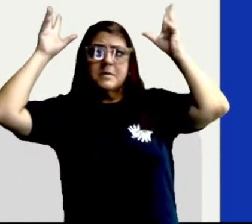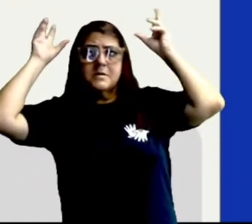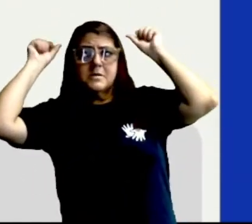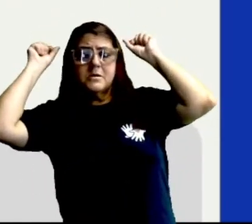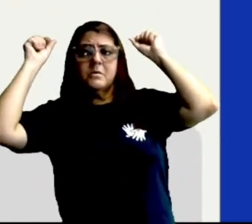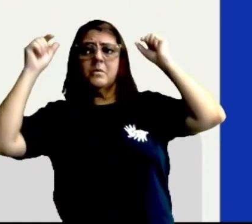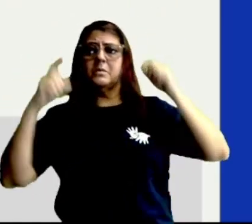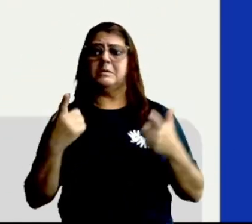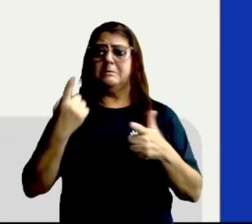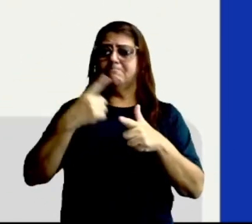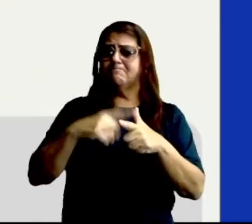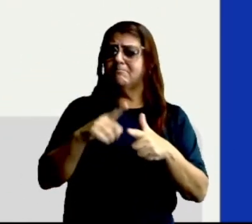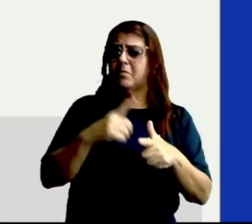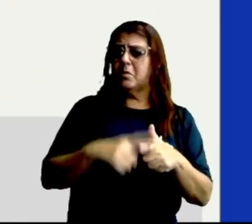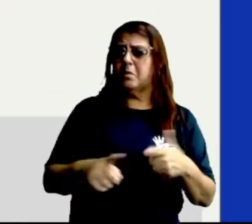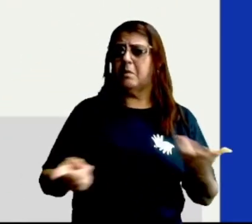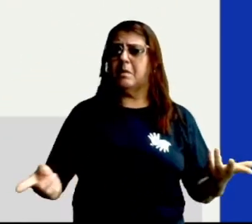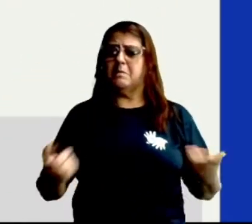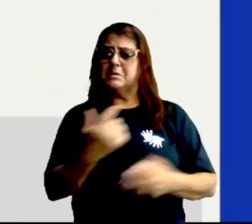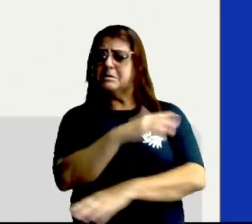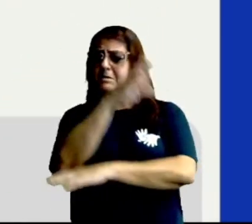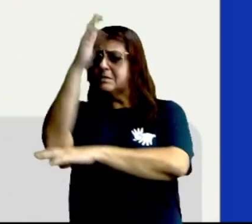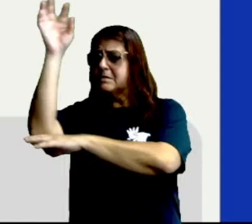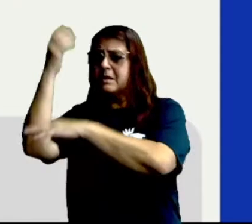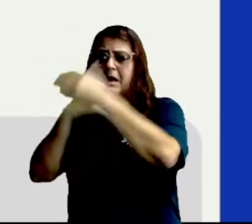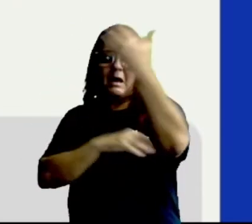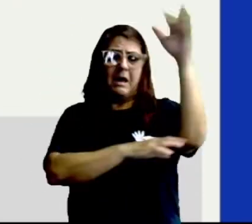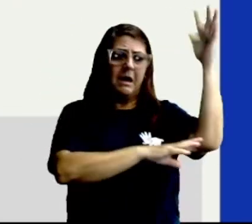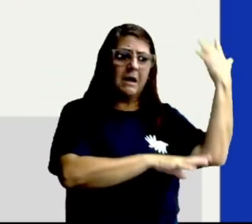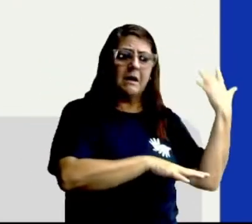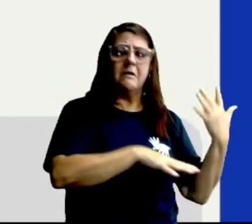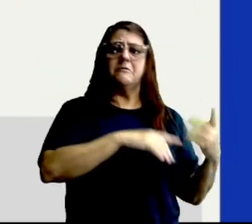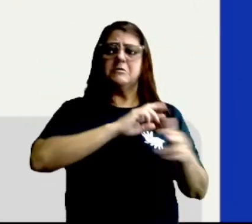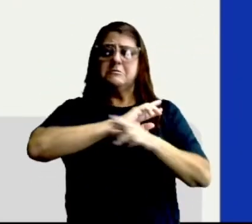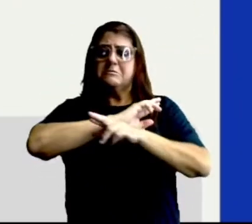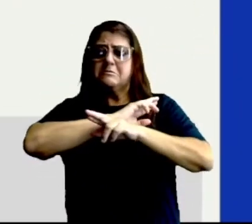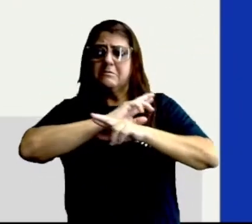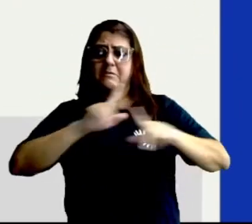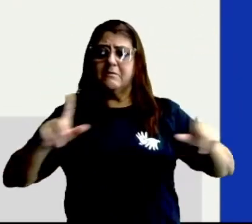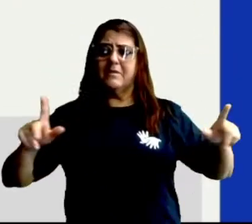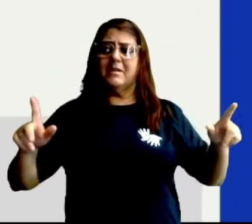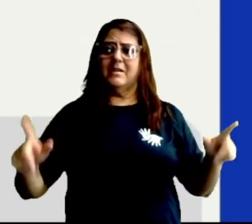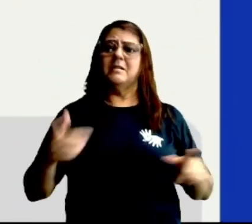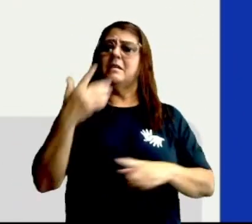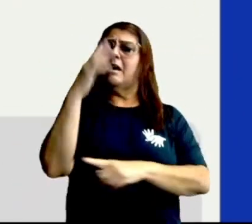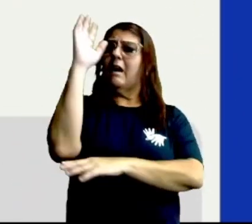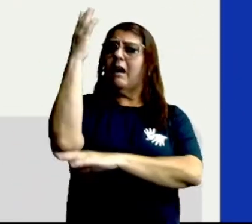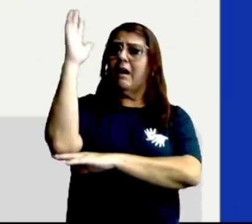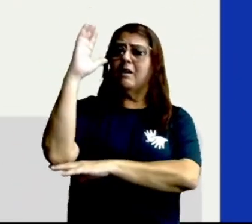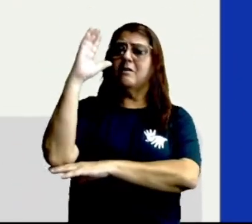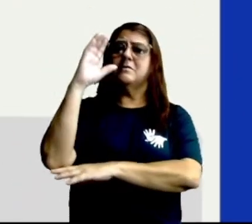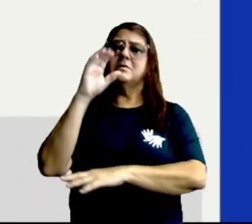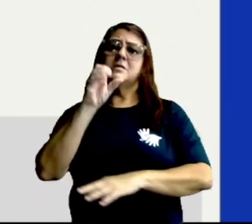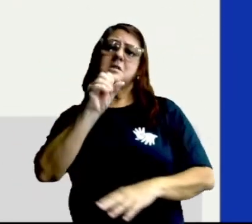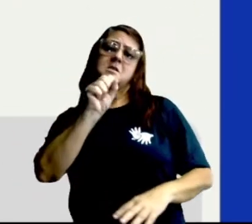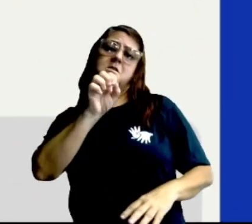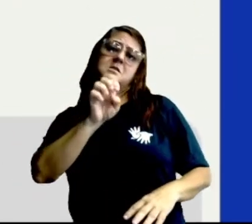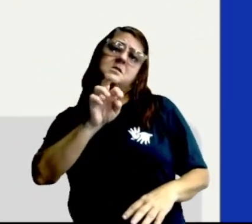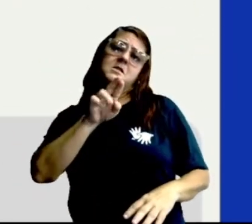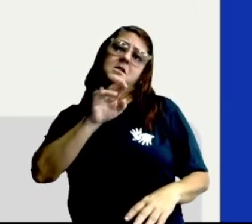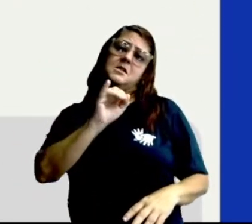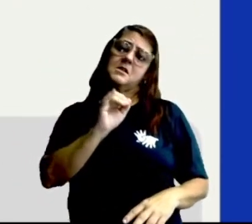essa vegetação predominante é de muita skar vou lixar espécies árvores Seringueiras né que são